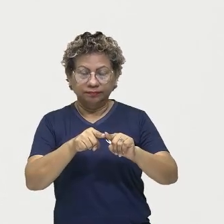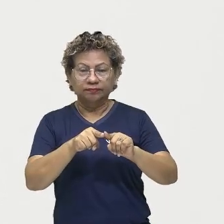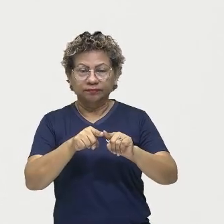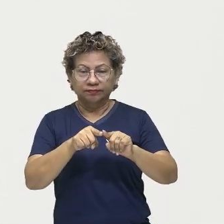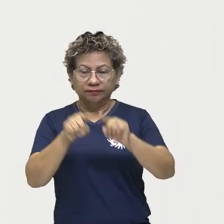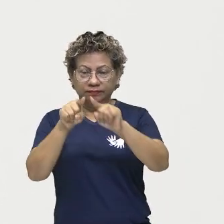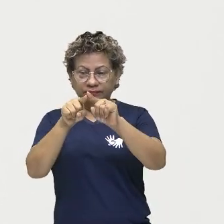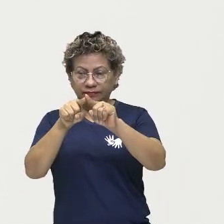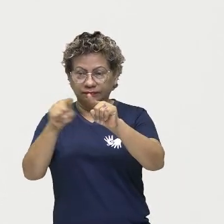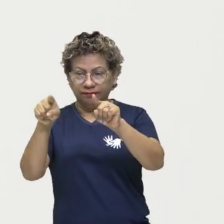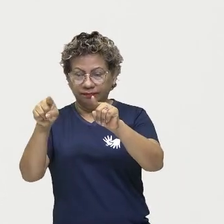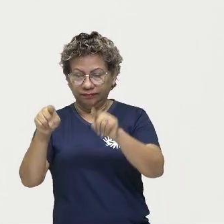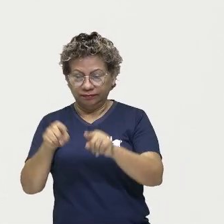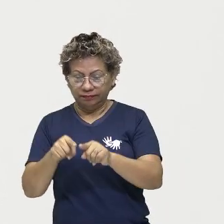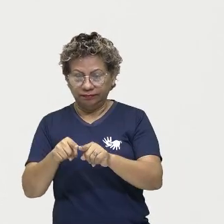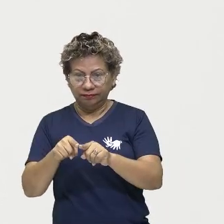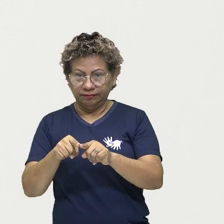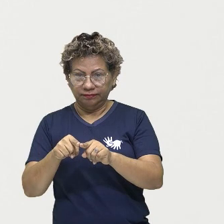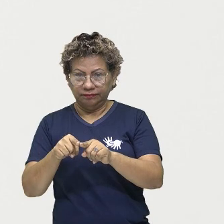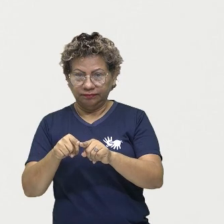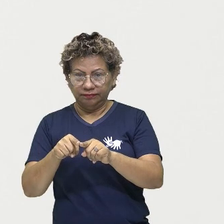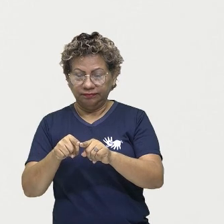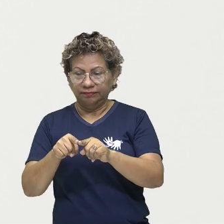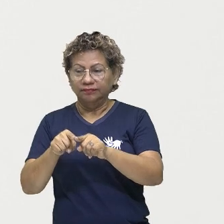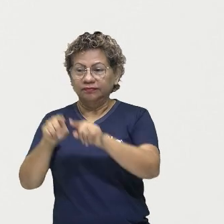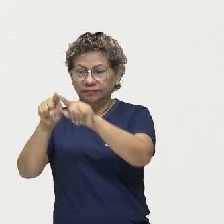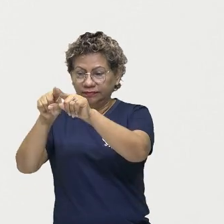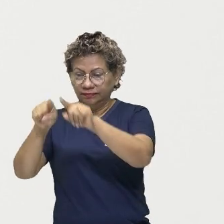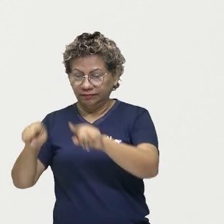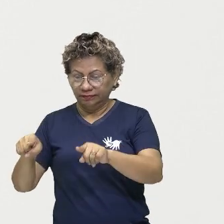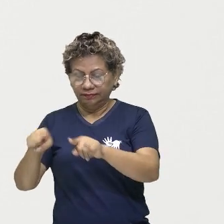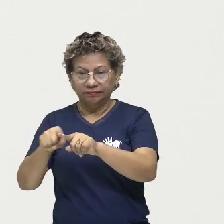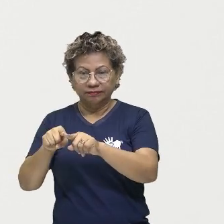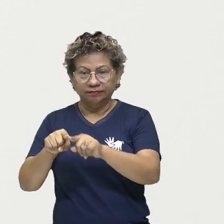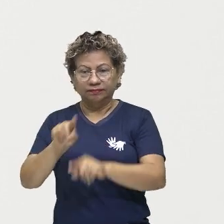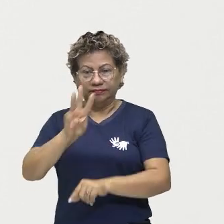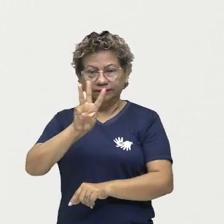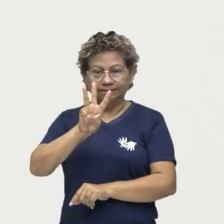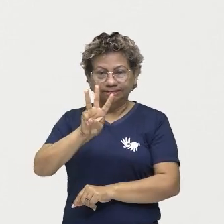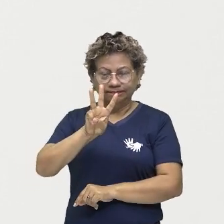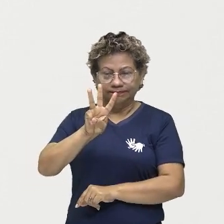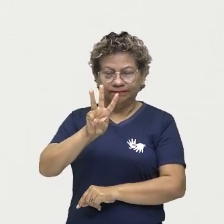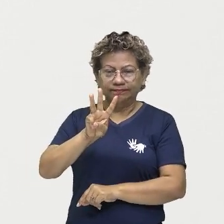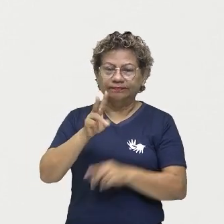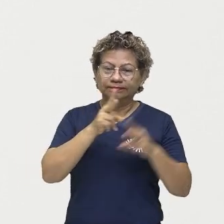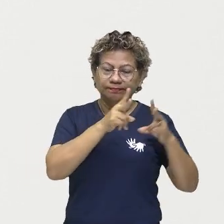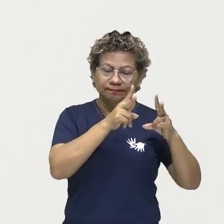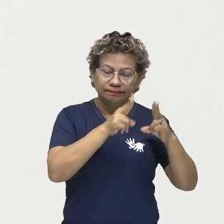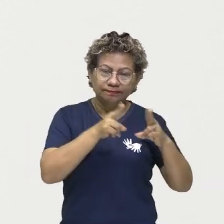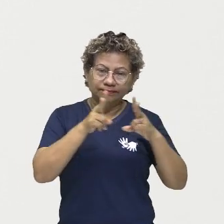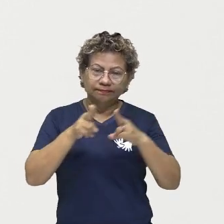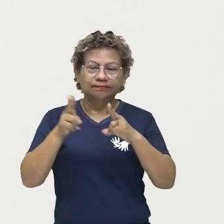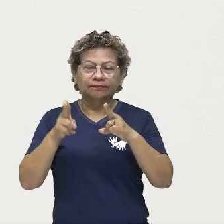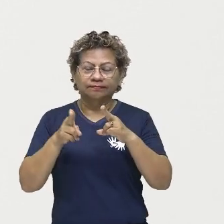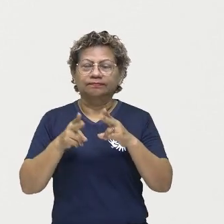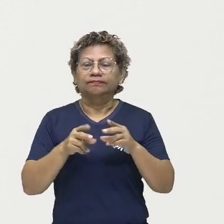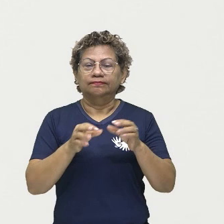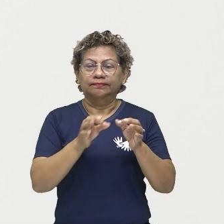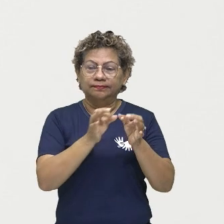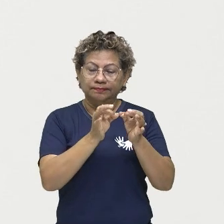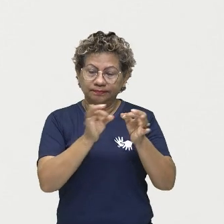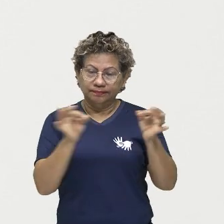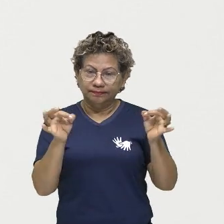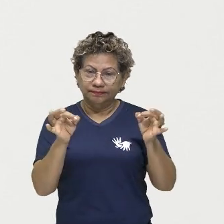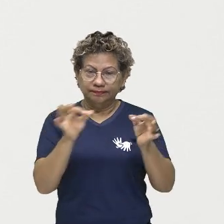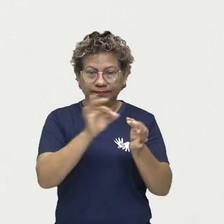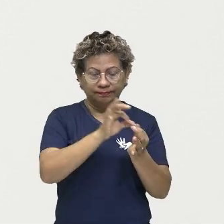possui 3 lados iguais, ou seja, 3 lados com a mesma medida, correto? Então,